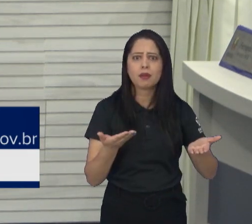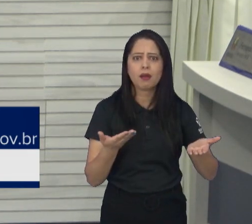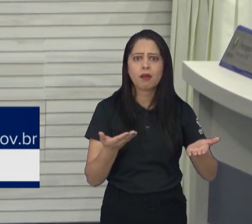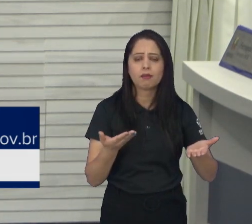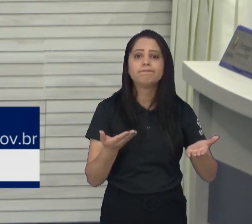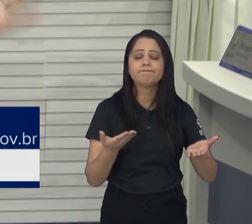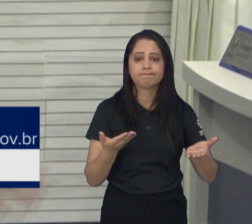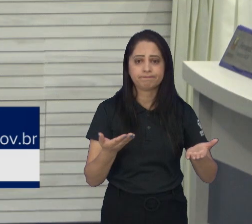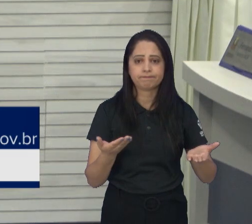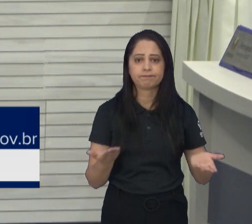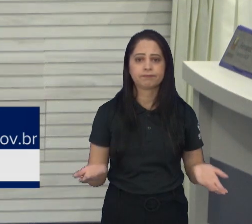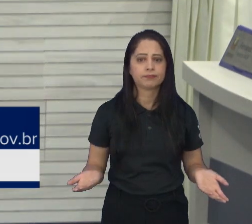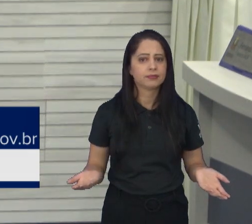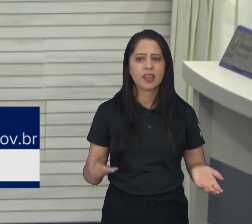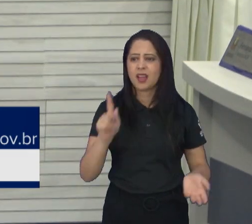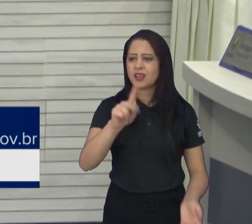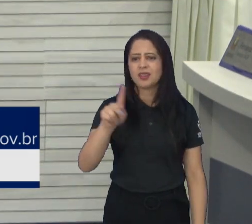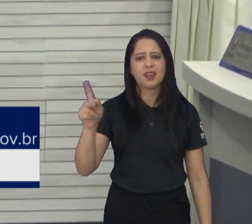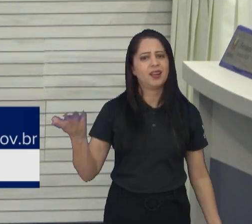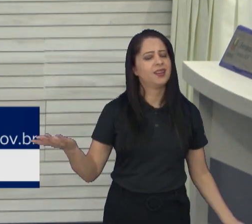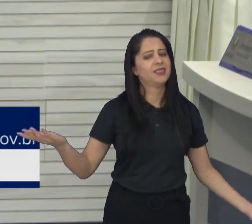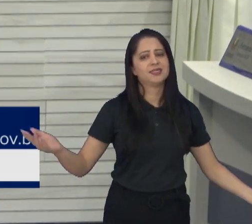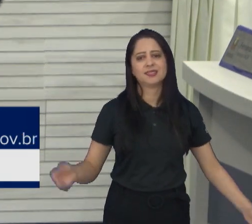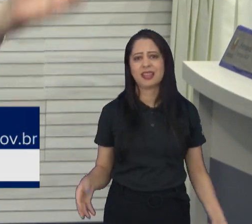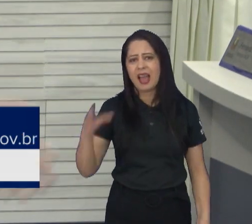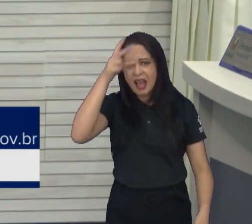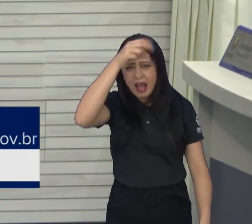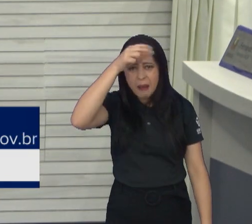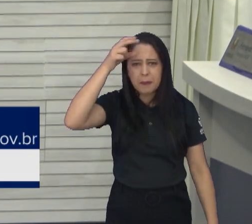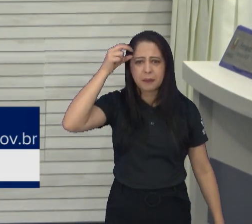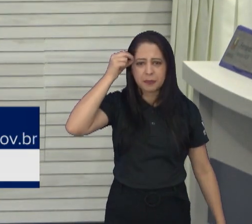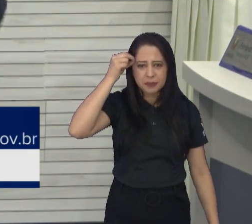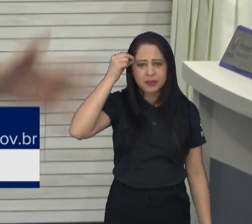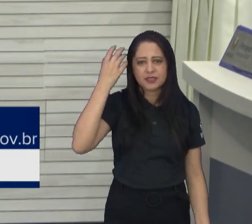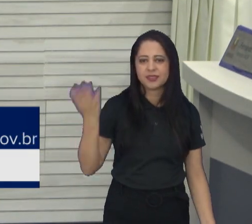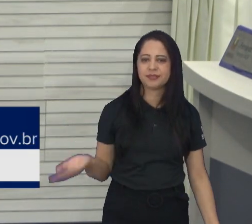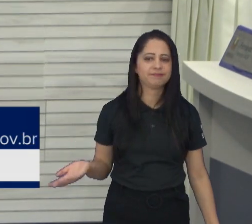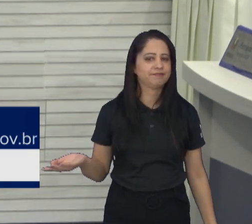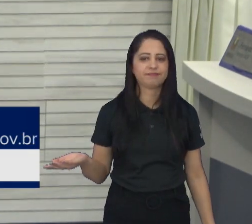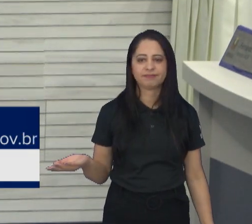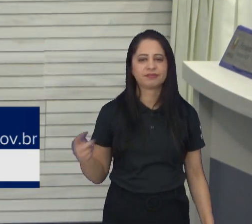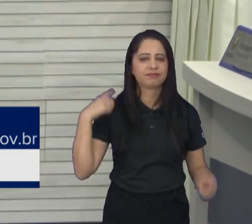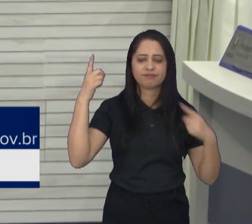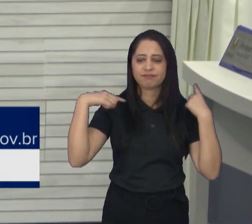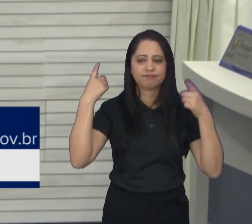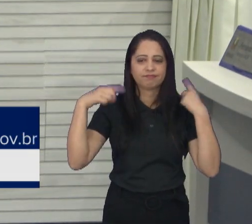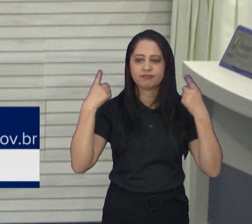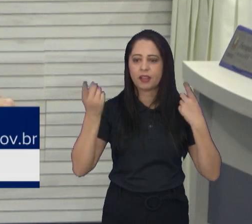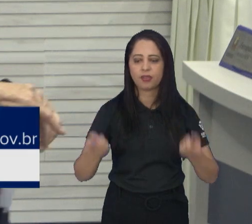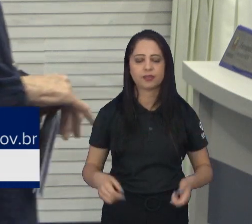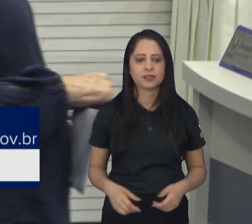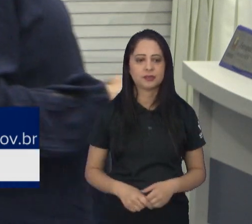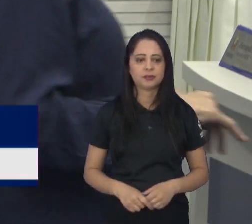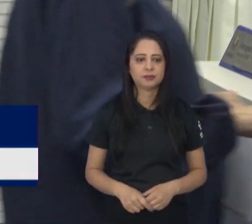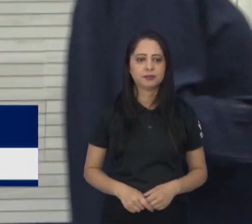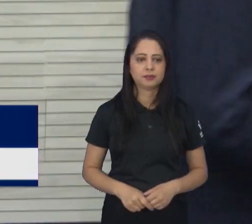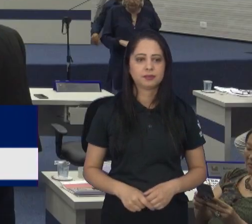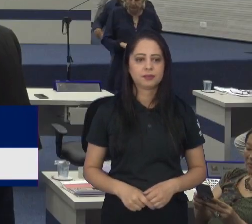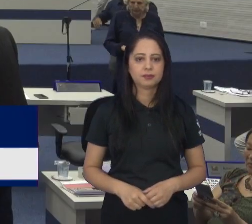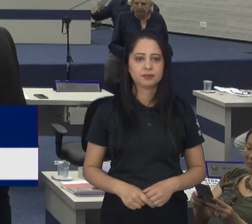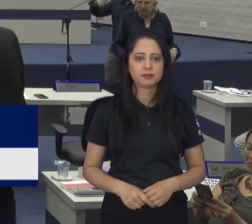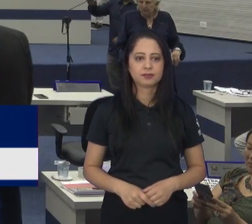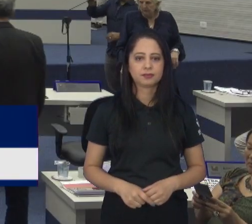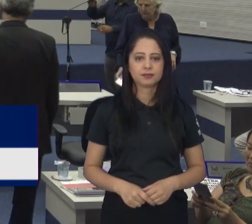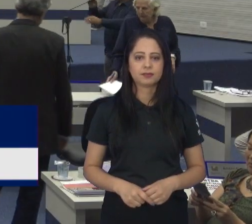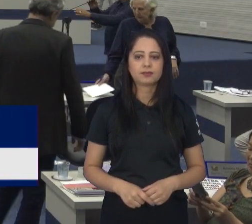escolas? Os professores... A prefeitura está aloprada também. Justificativa